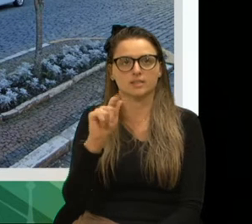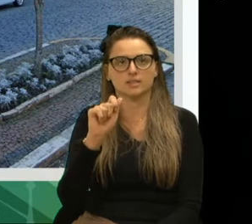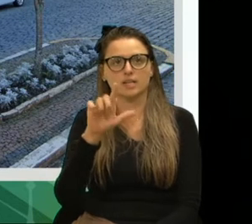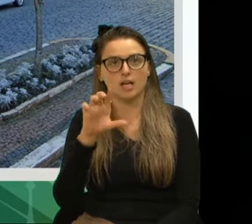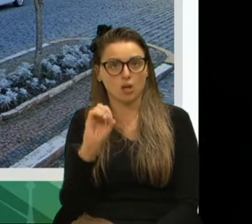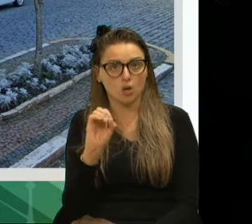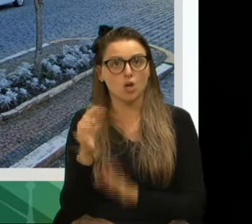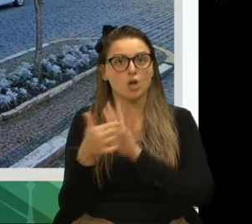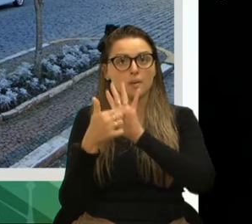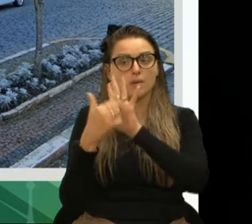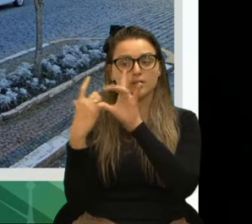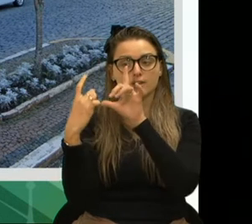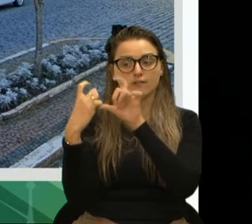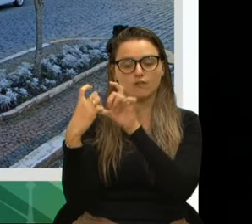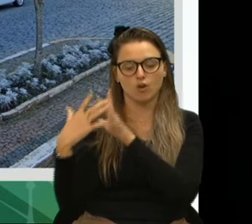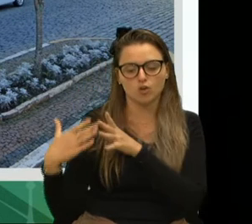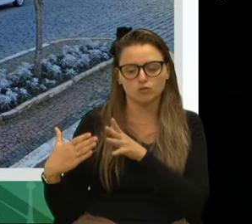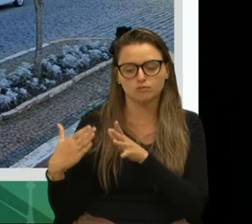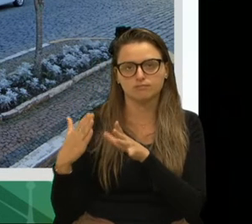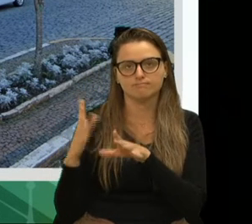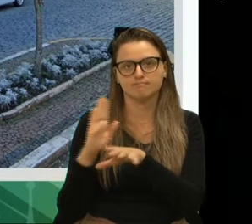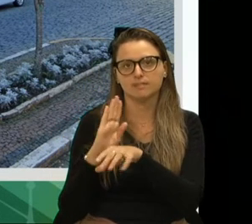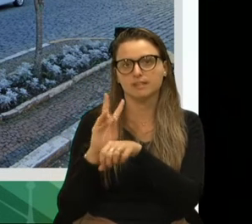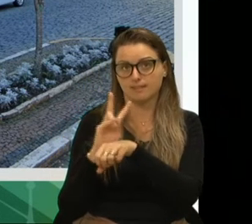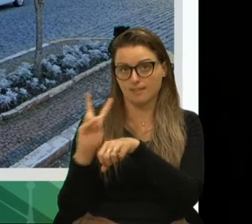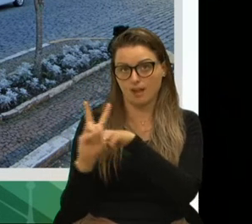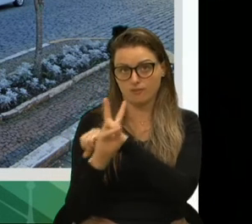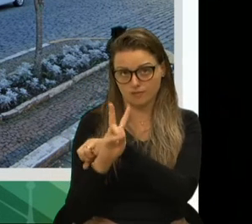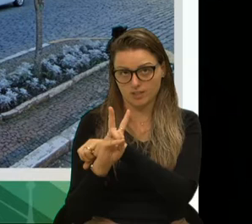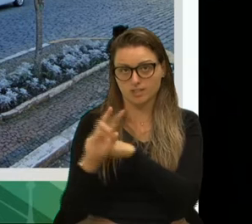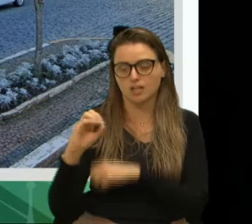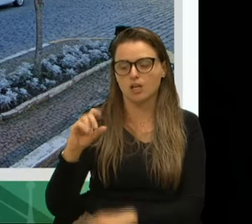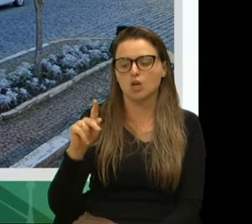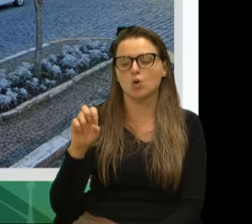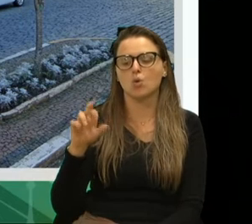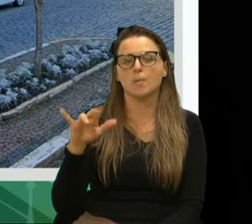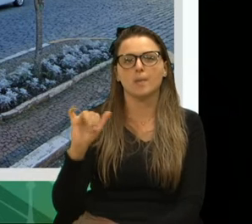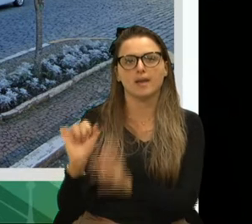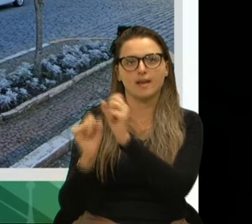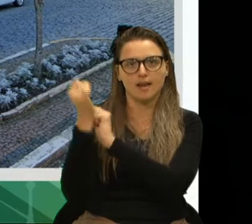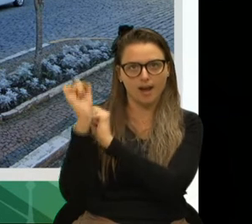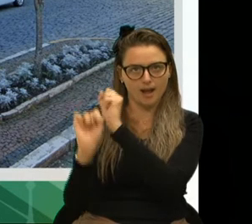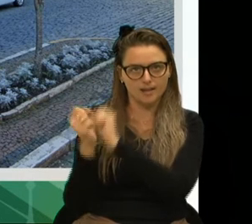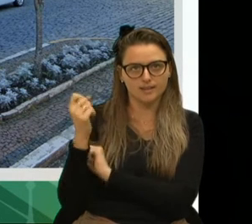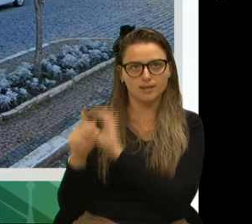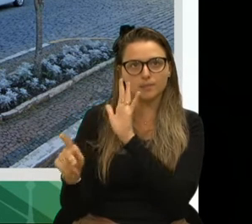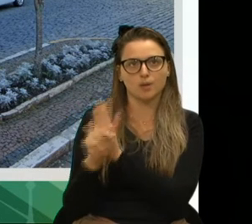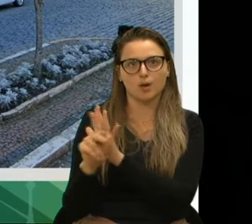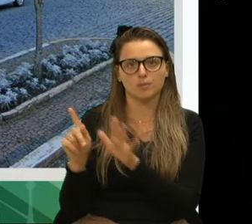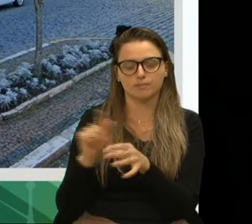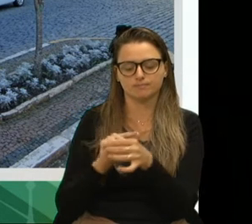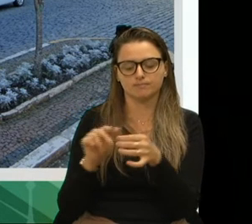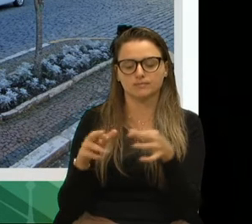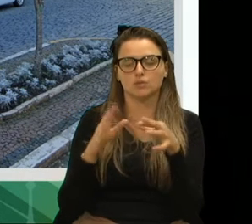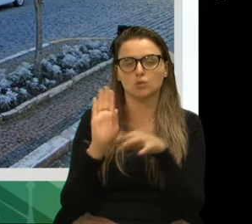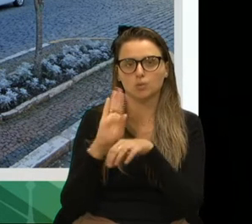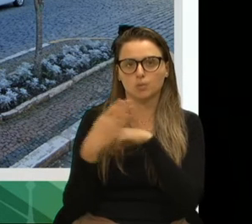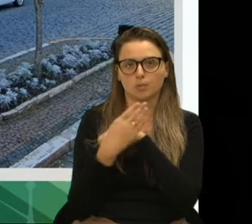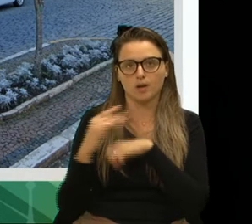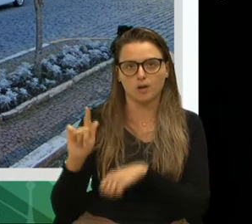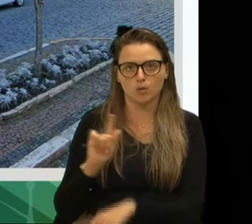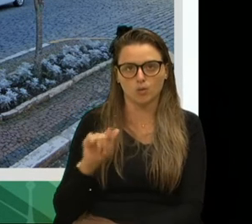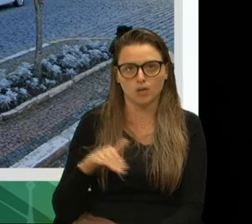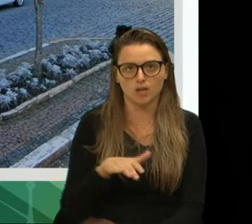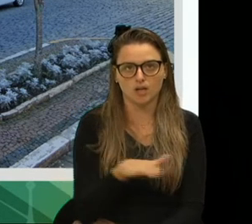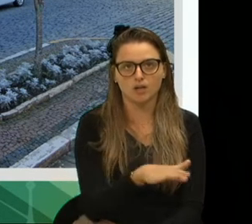em Galópolis, onde foi construída e é um dos maiores sítios, vereadora Denise, arquitetônicos preservados em nossa cidade,